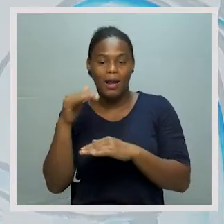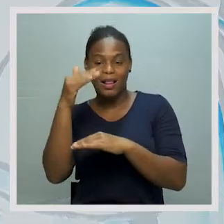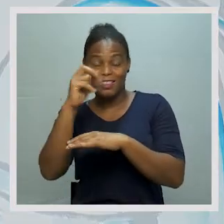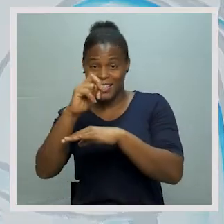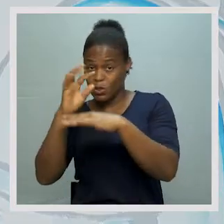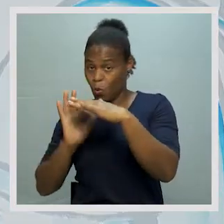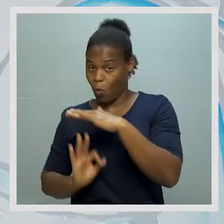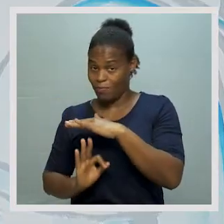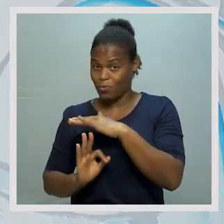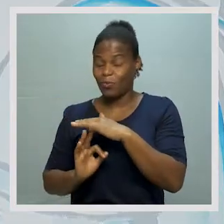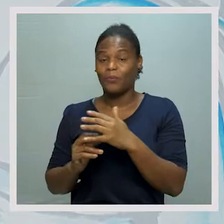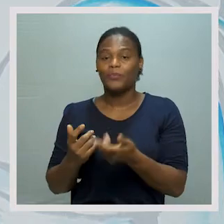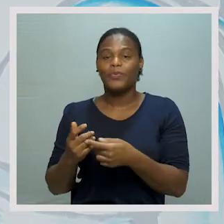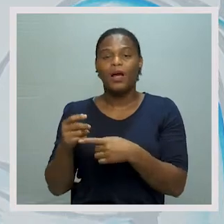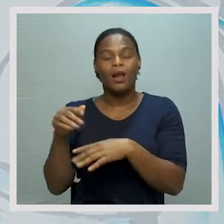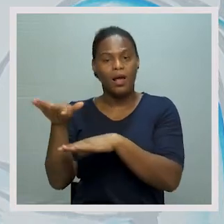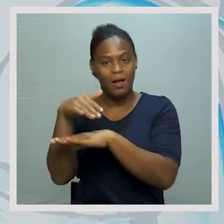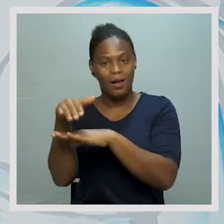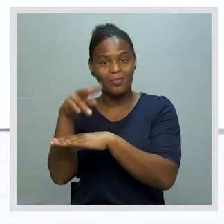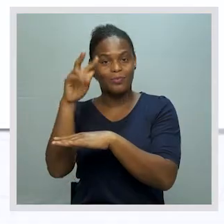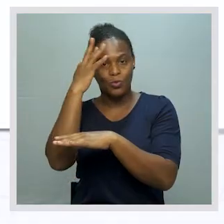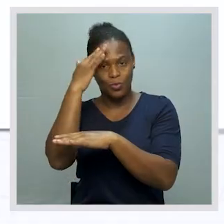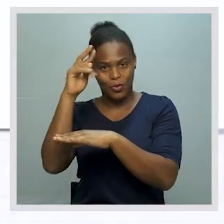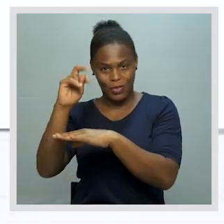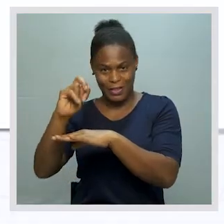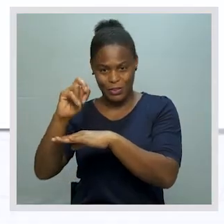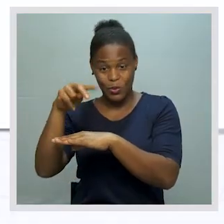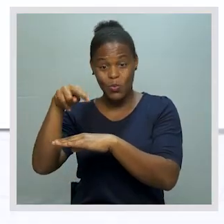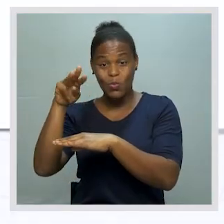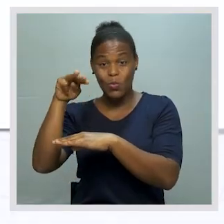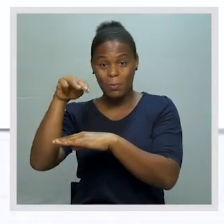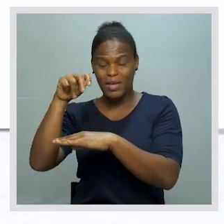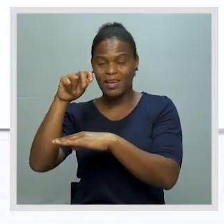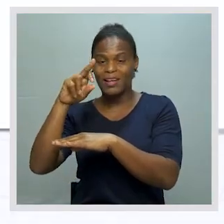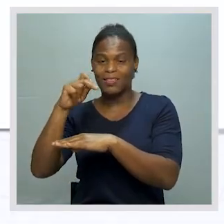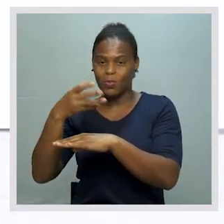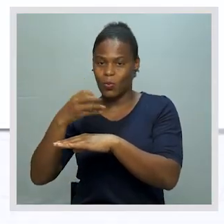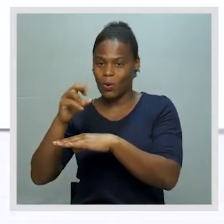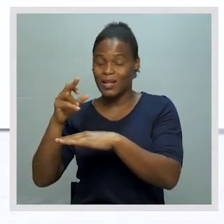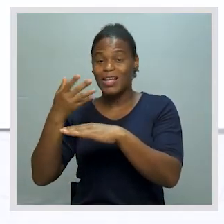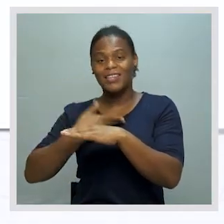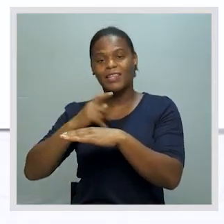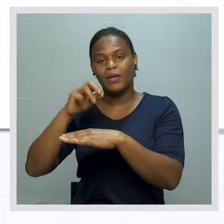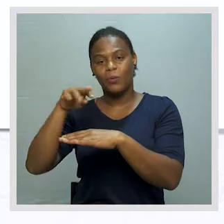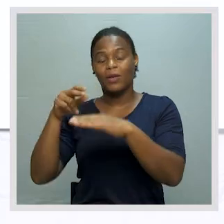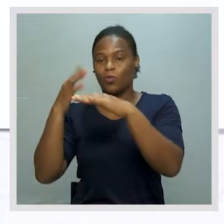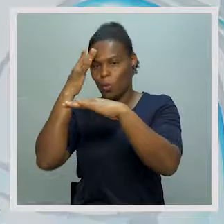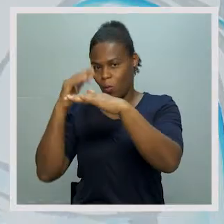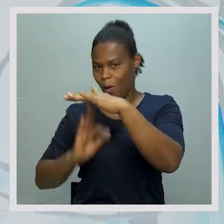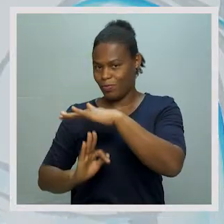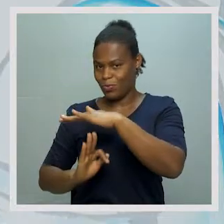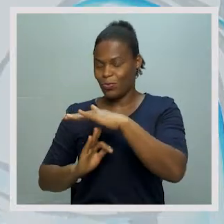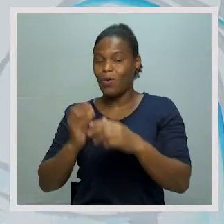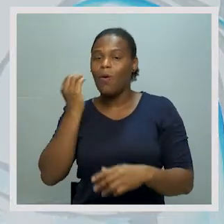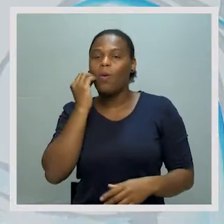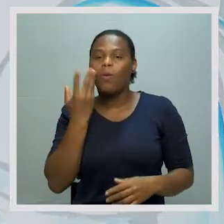fração 3/4, o numerador é o número 3 e o denominador é o número 4. Como é que